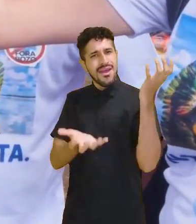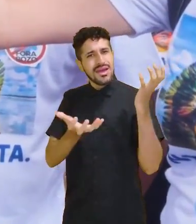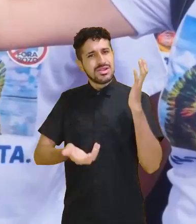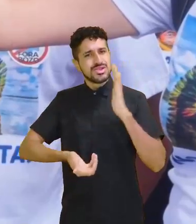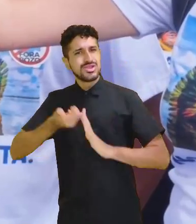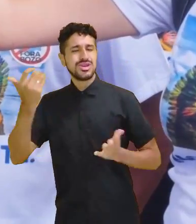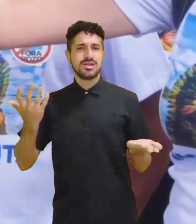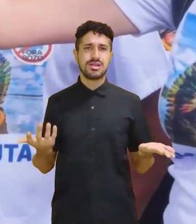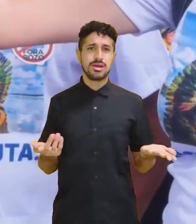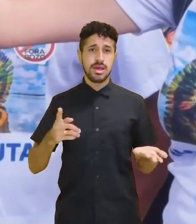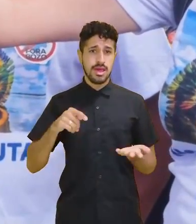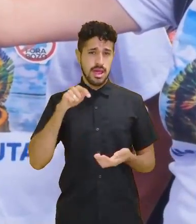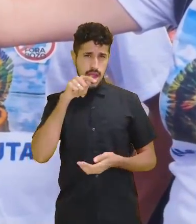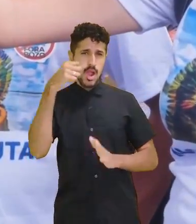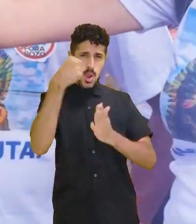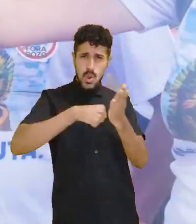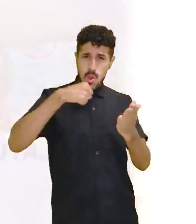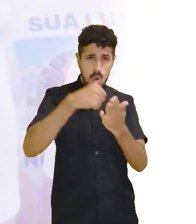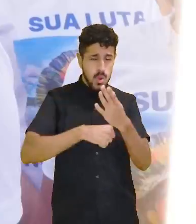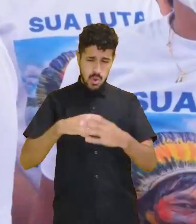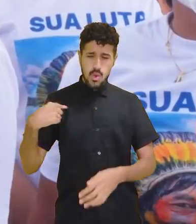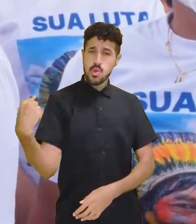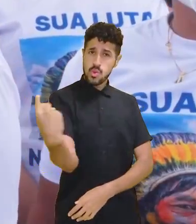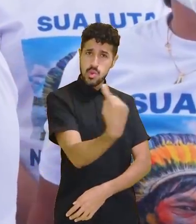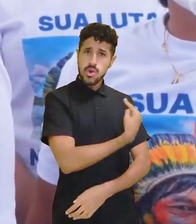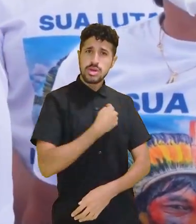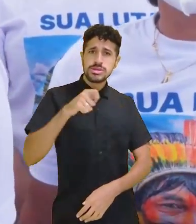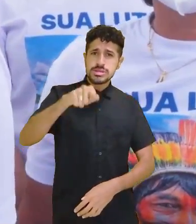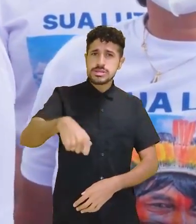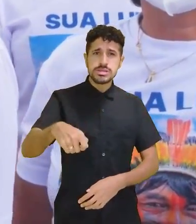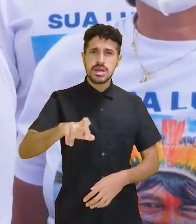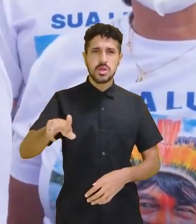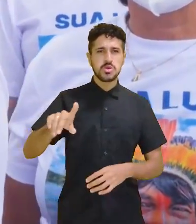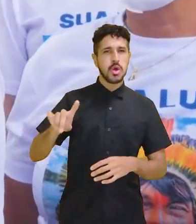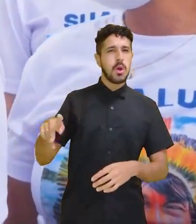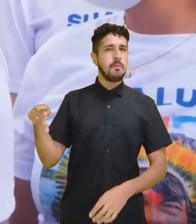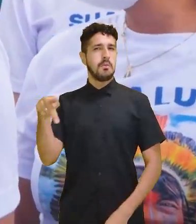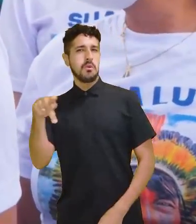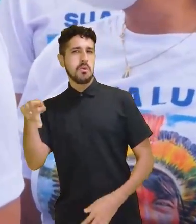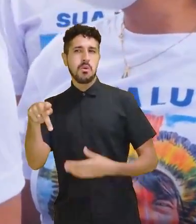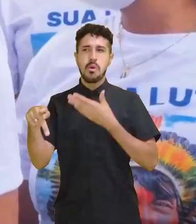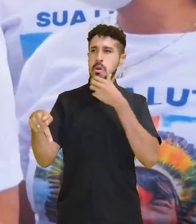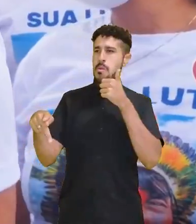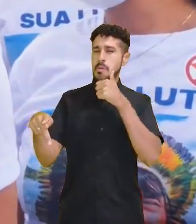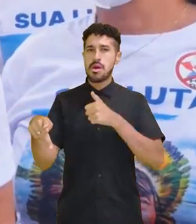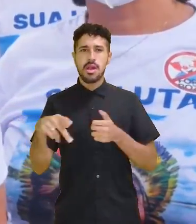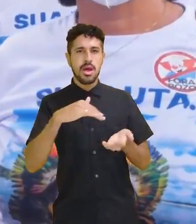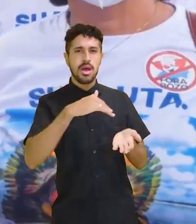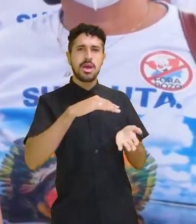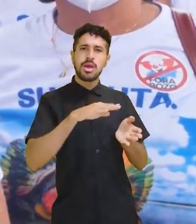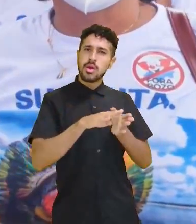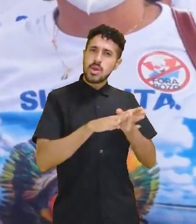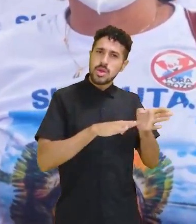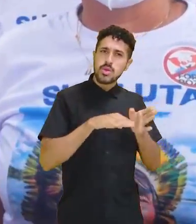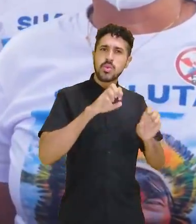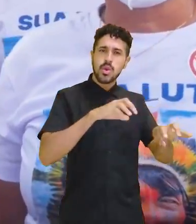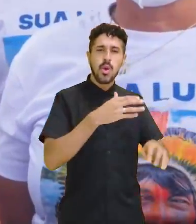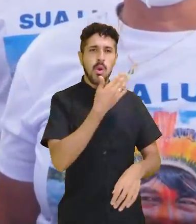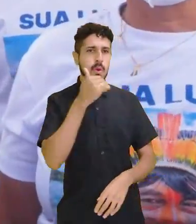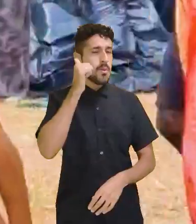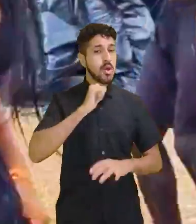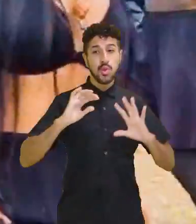temos que ter com o ambiente, e eles querem tirar essa possibilidade. Então essa luta é nossa, sim, não só de professores e